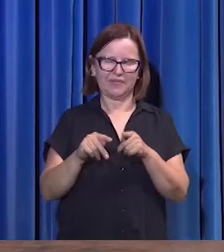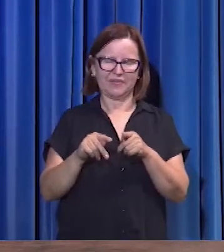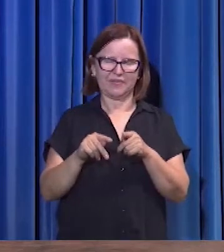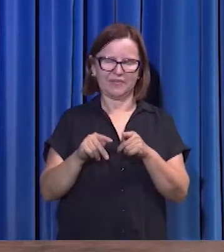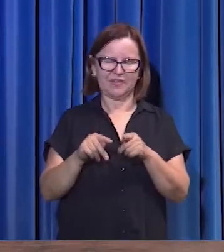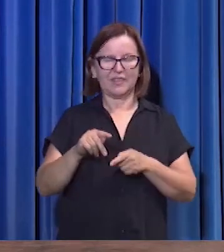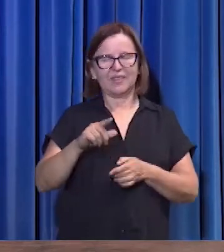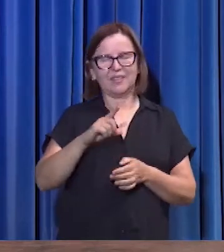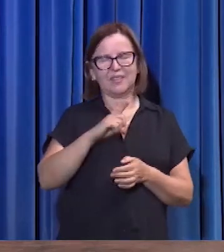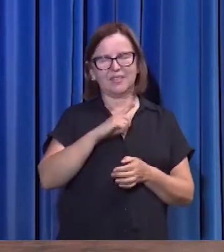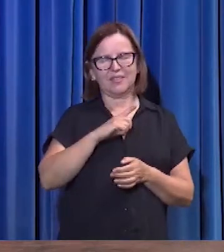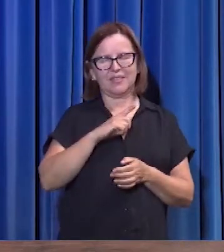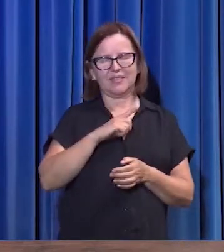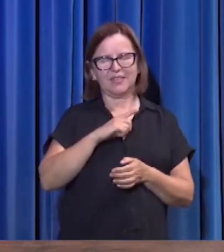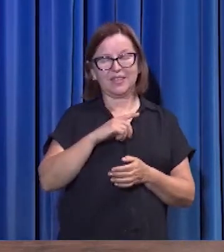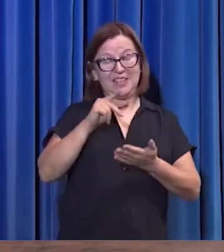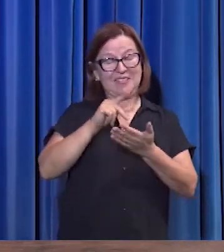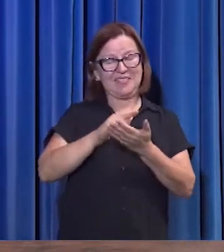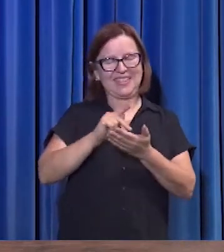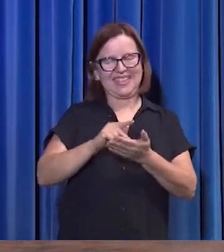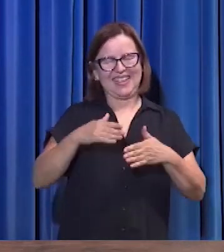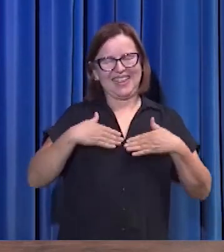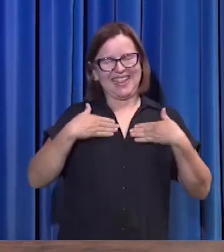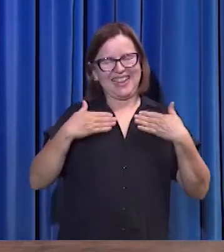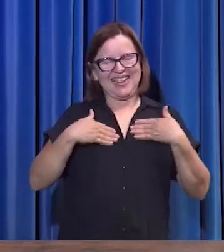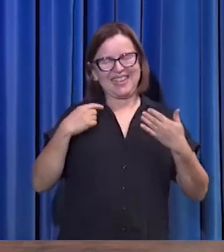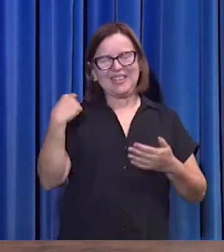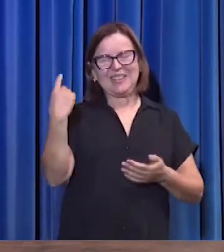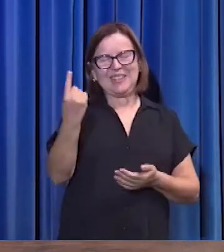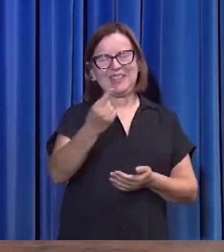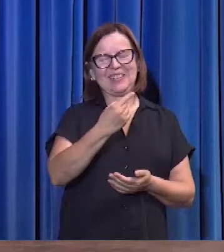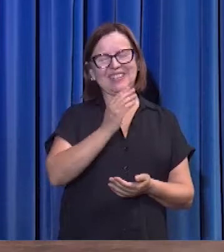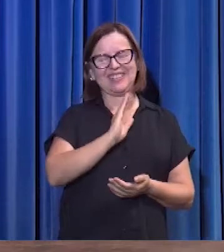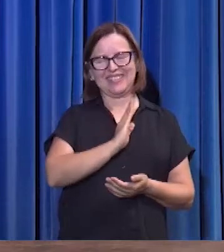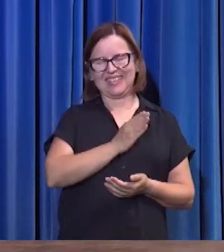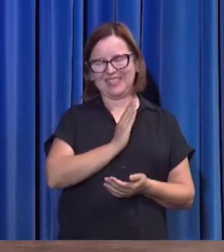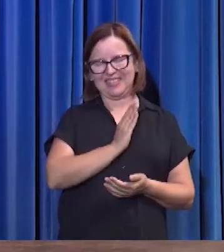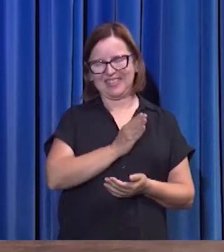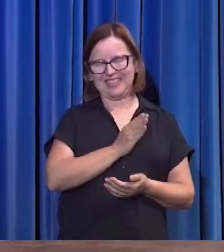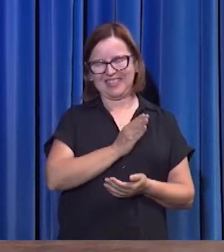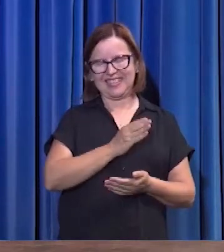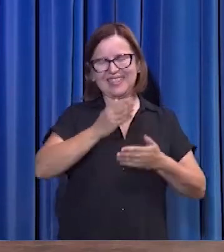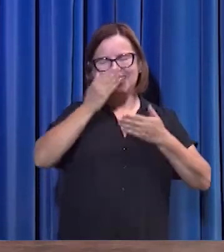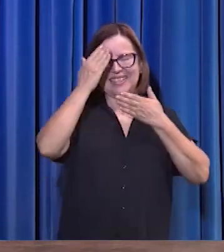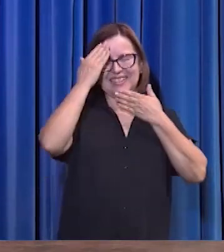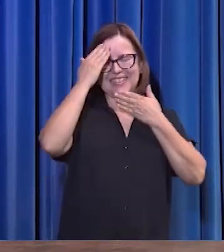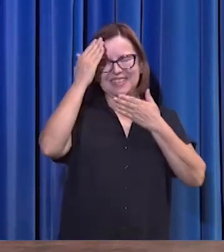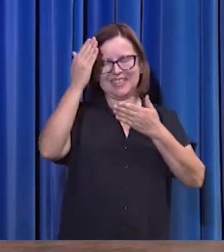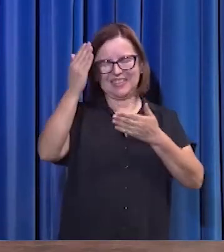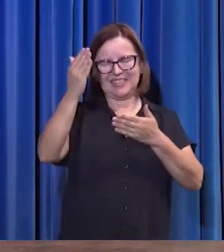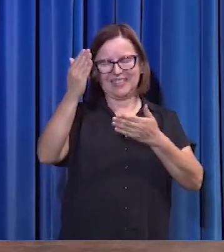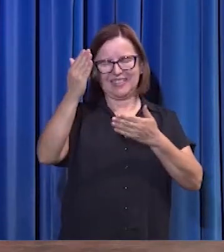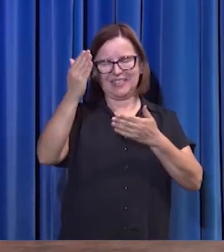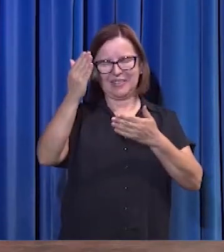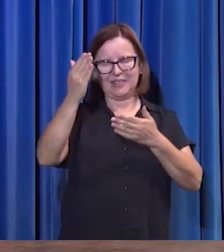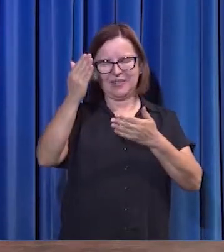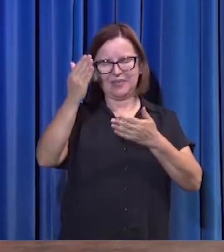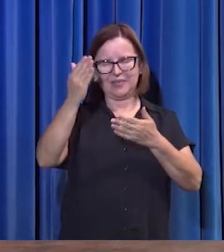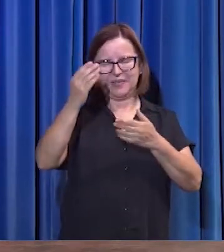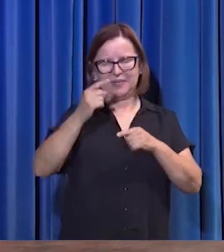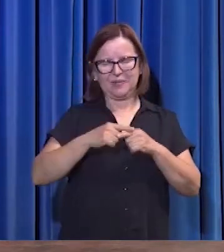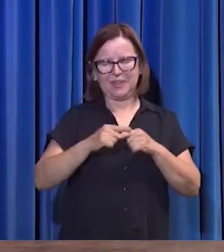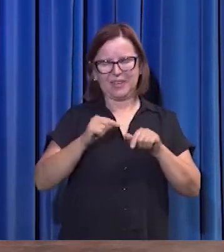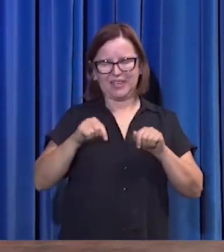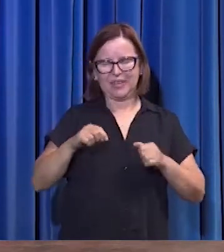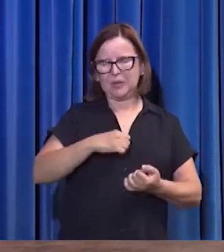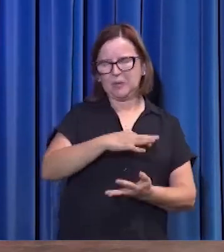haja verdadeira alegria nos nossos corações. Nós te agradecemos, porque neste